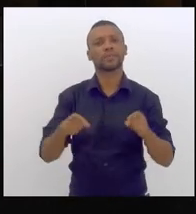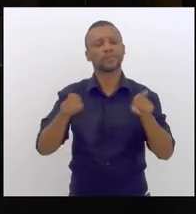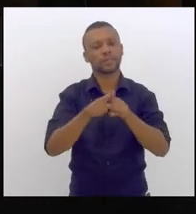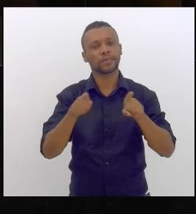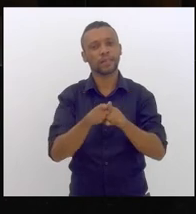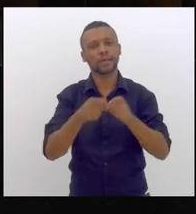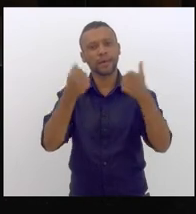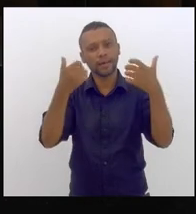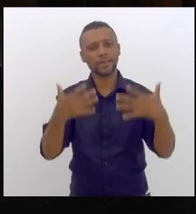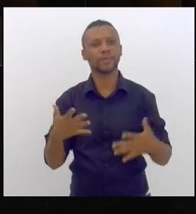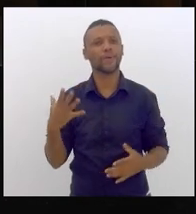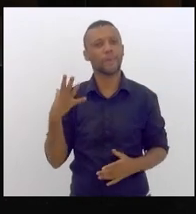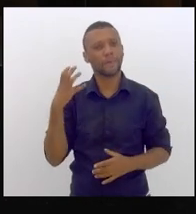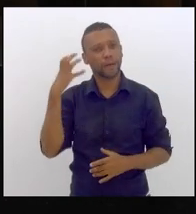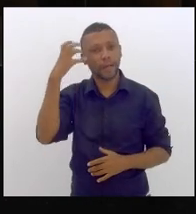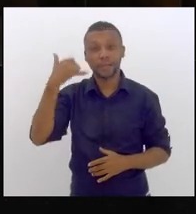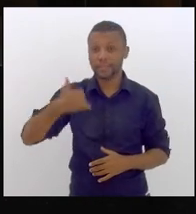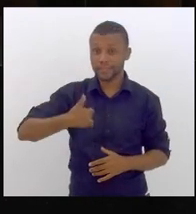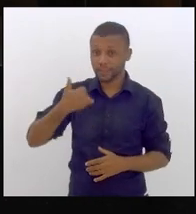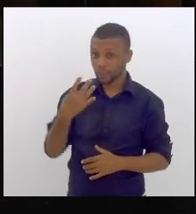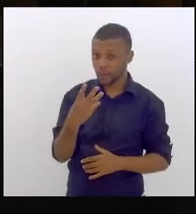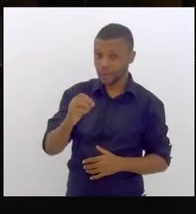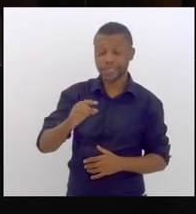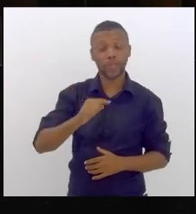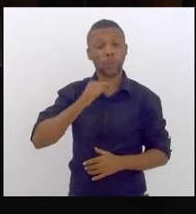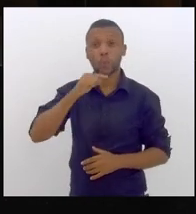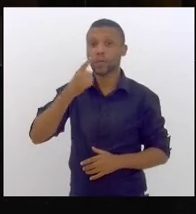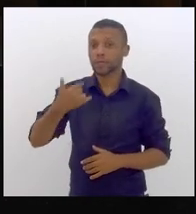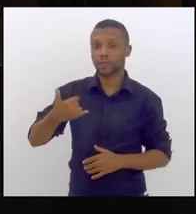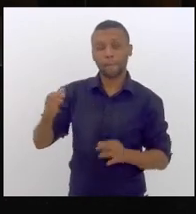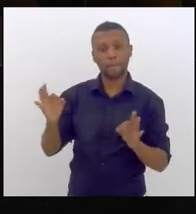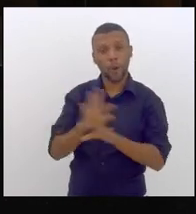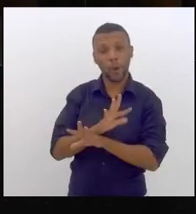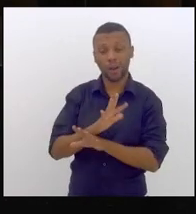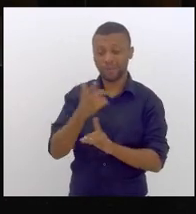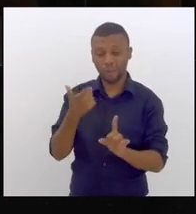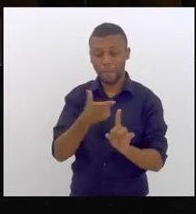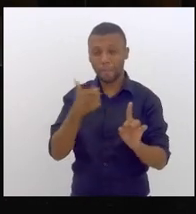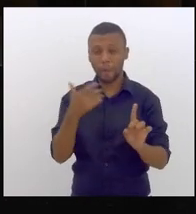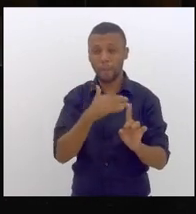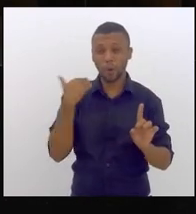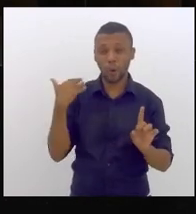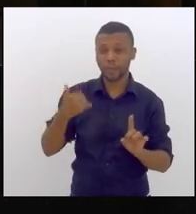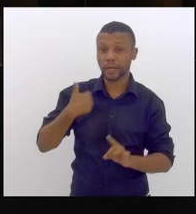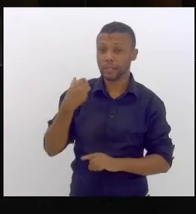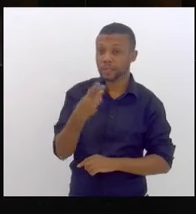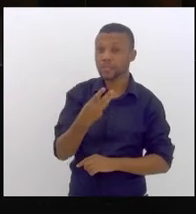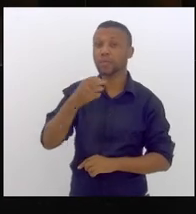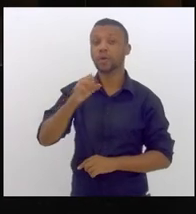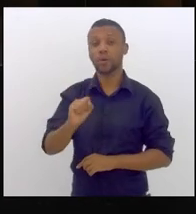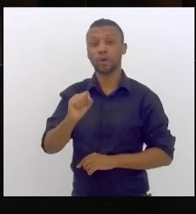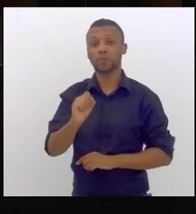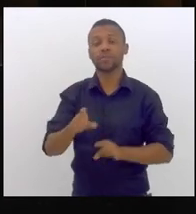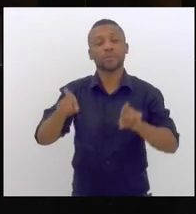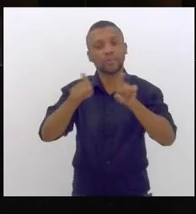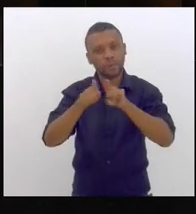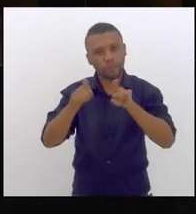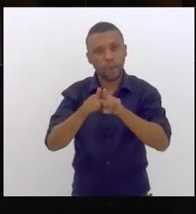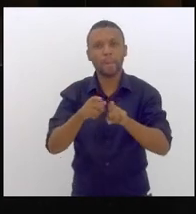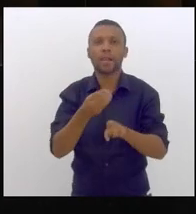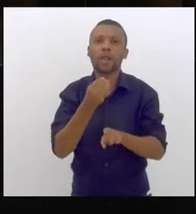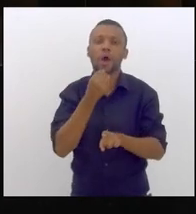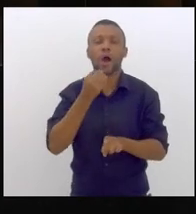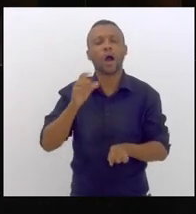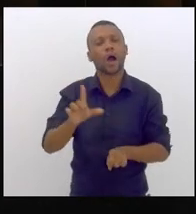de Marielle, que não chegou aos 40 anos. Marielle foi morta aos 38 anos, também pela lógica